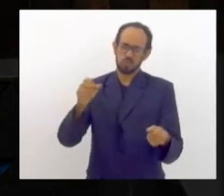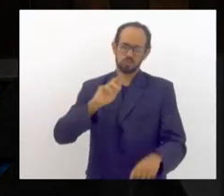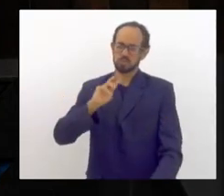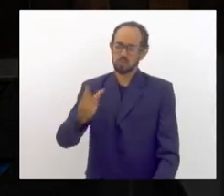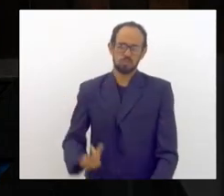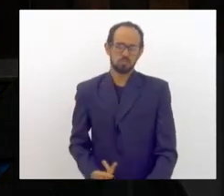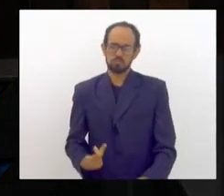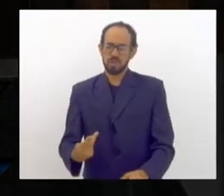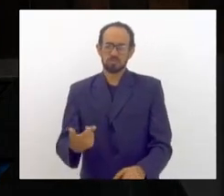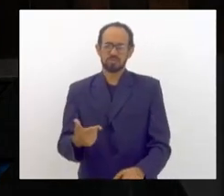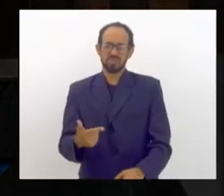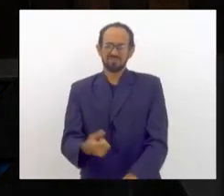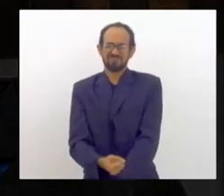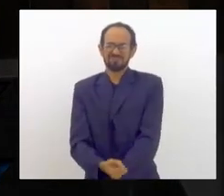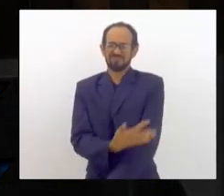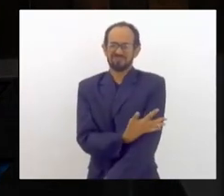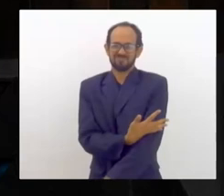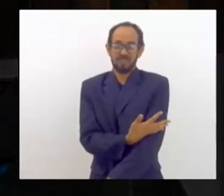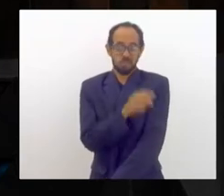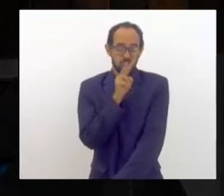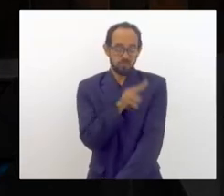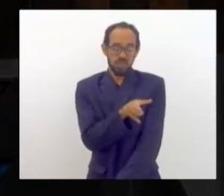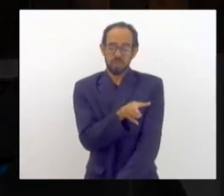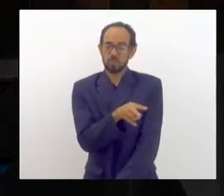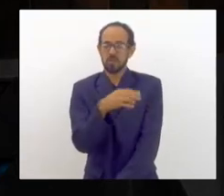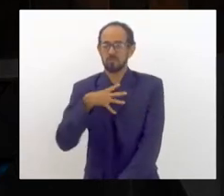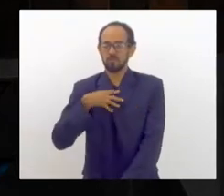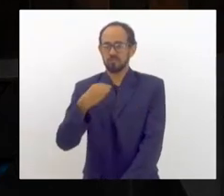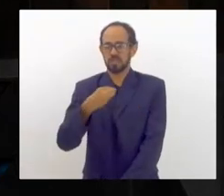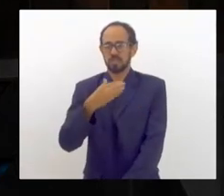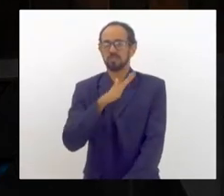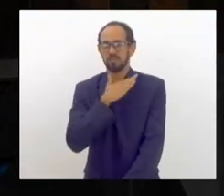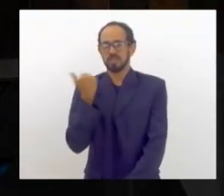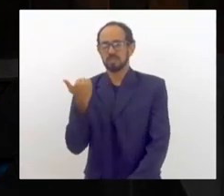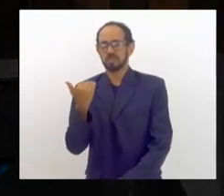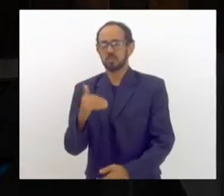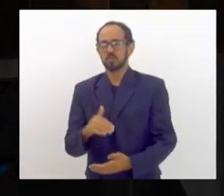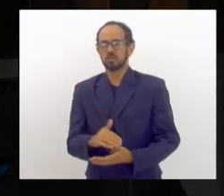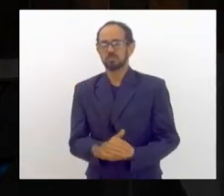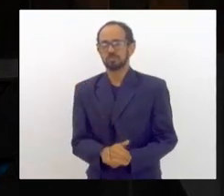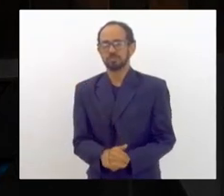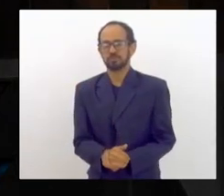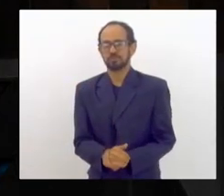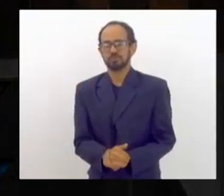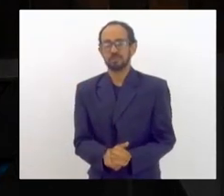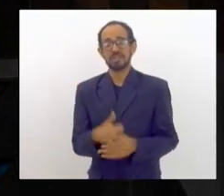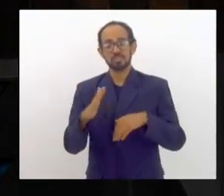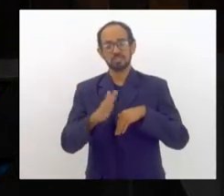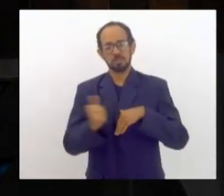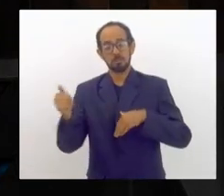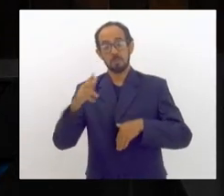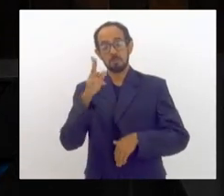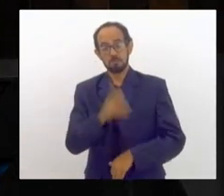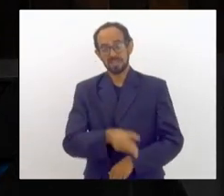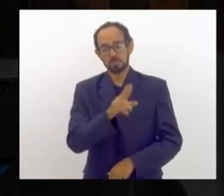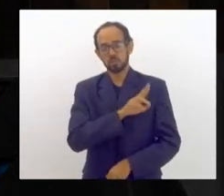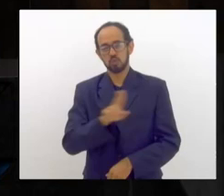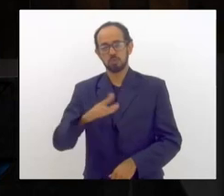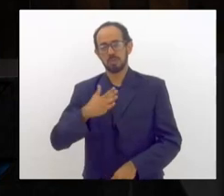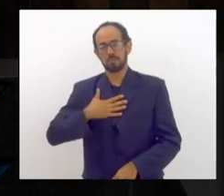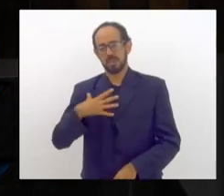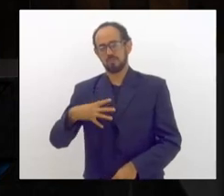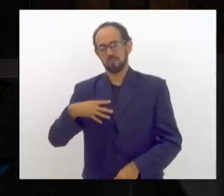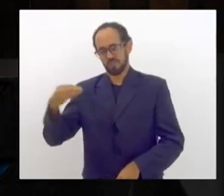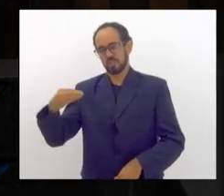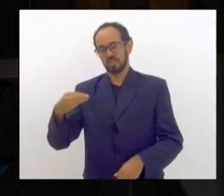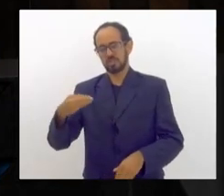a ver uma mãe gritando, clamando por uma filha soterrada que faleceu, chamando pelo mesmo nome da sua filha, qualquer um se coloca